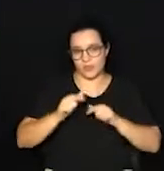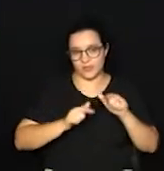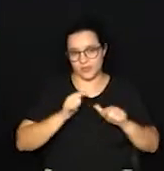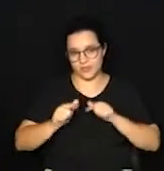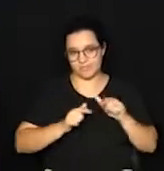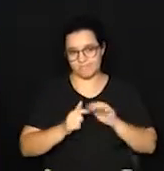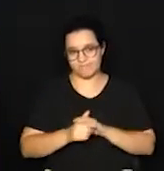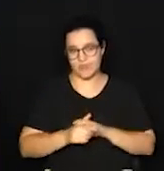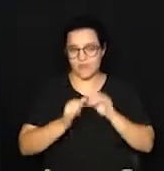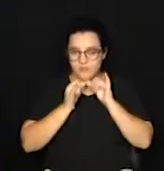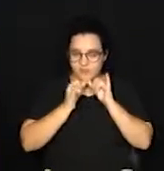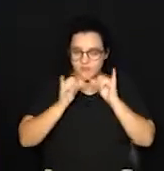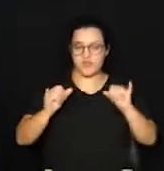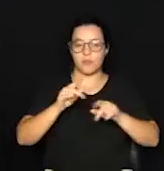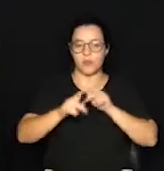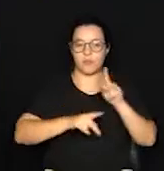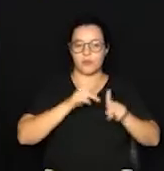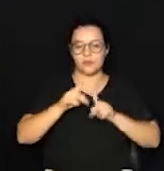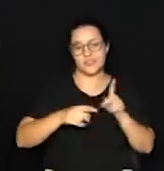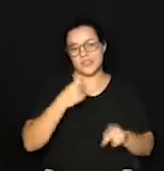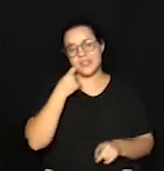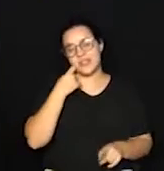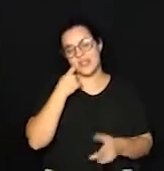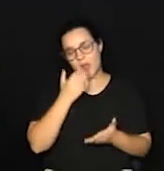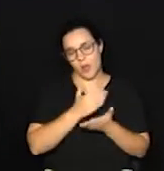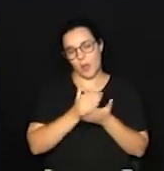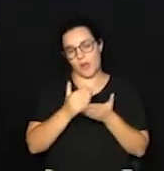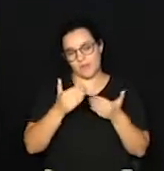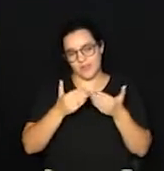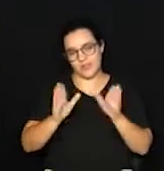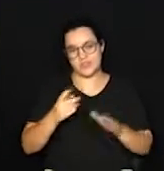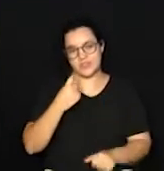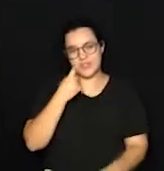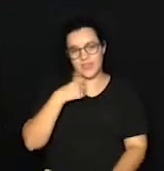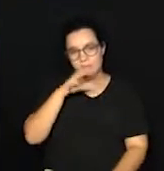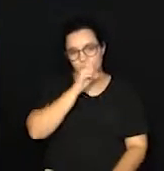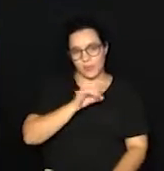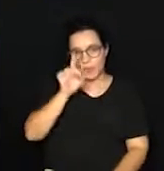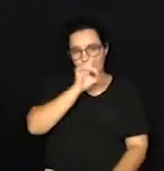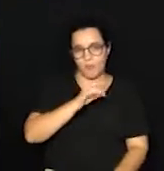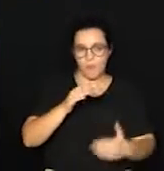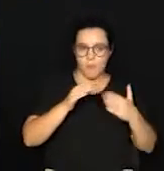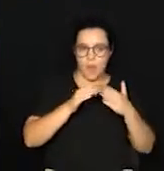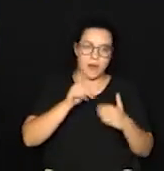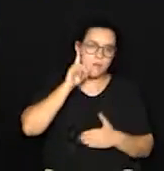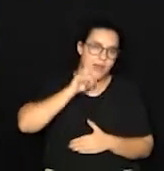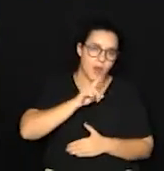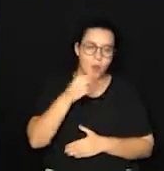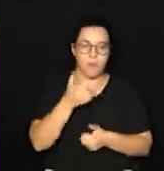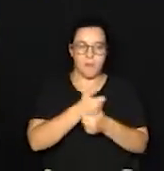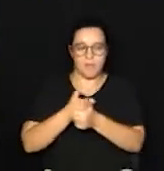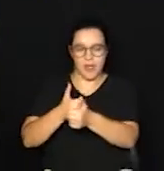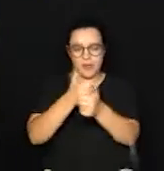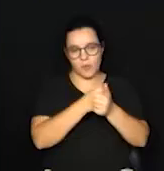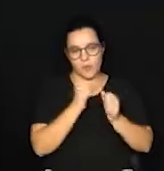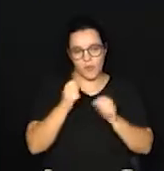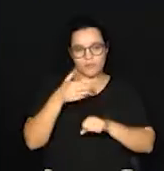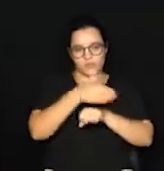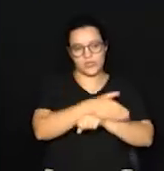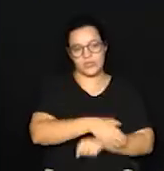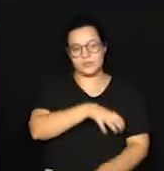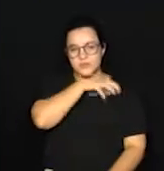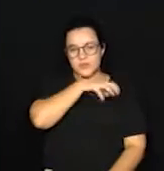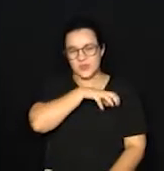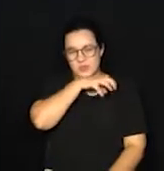vai avisando a população, mas a partir de sexta-feira, você que mora em Americana ou é aí perto, pode voltar a frequentar